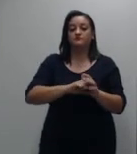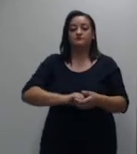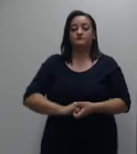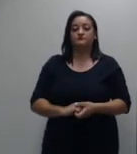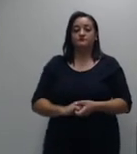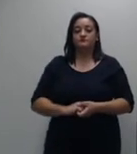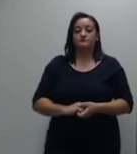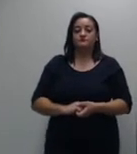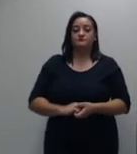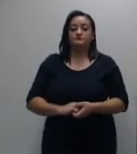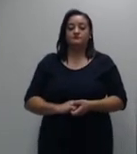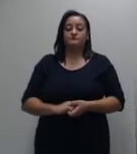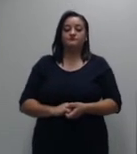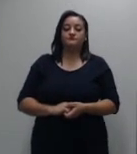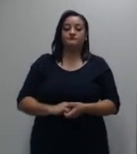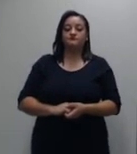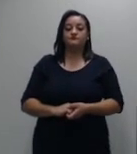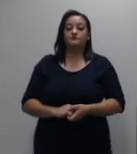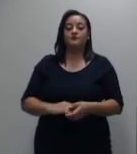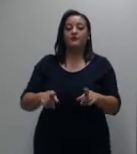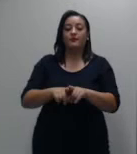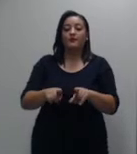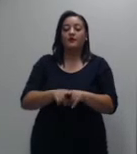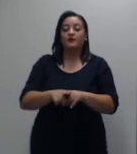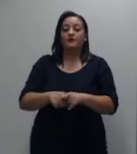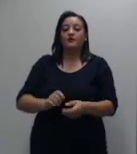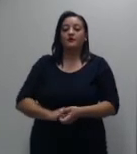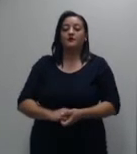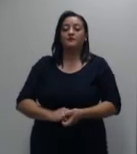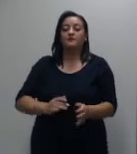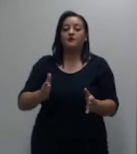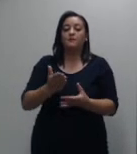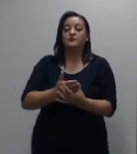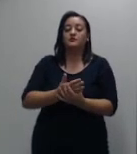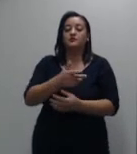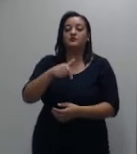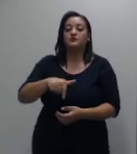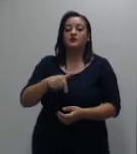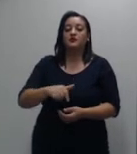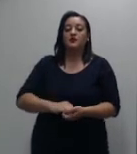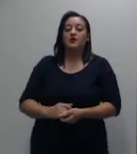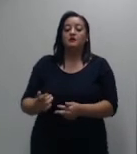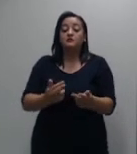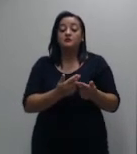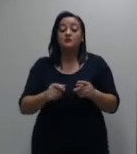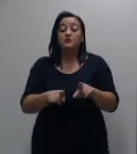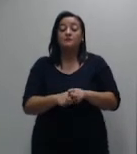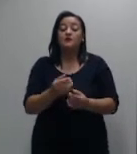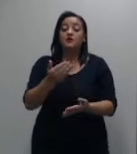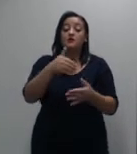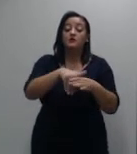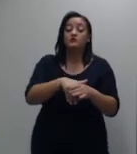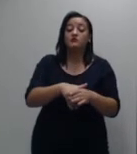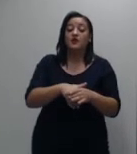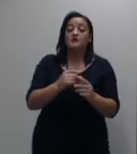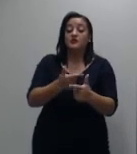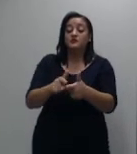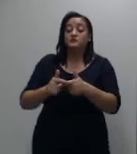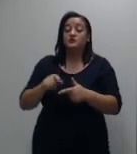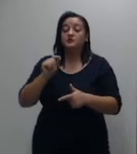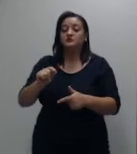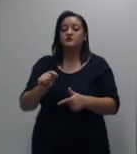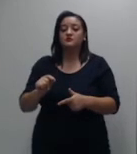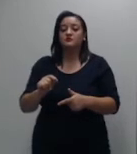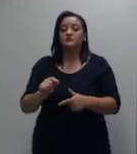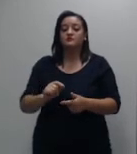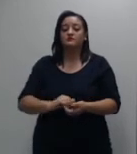cautelar e o caso é semelhante inclusive na circunstância de que